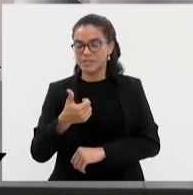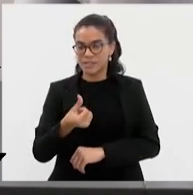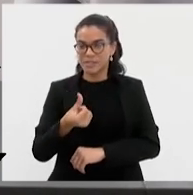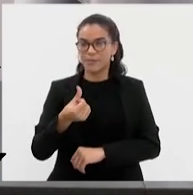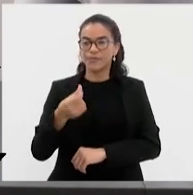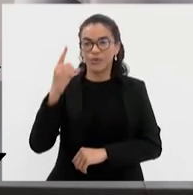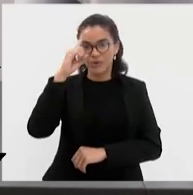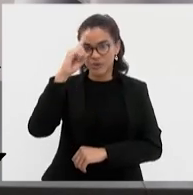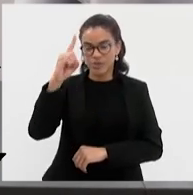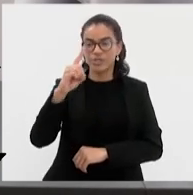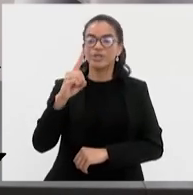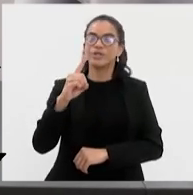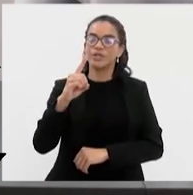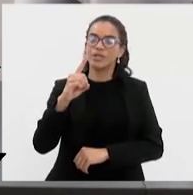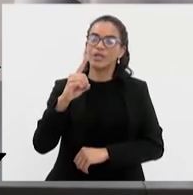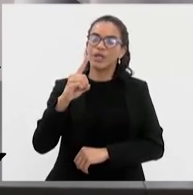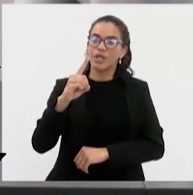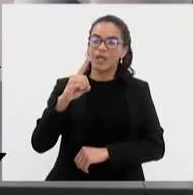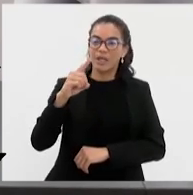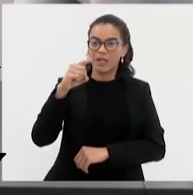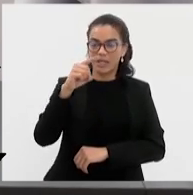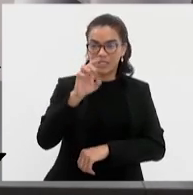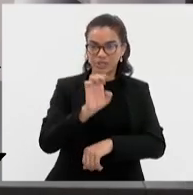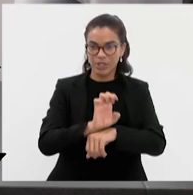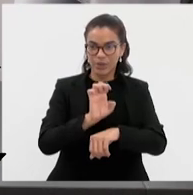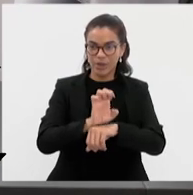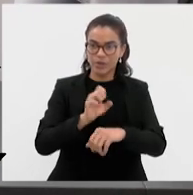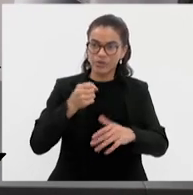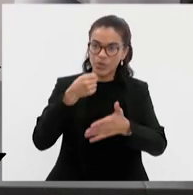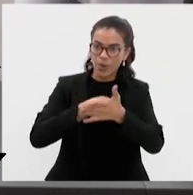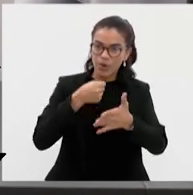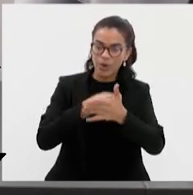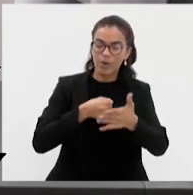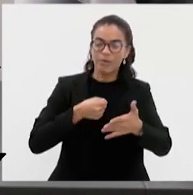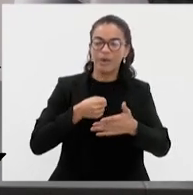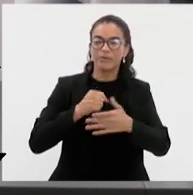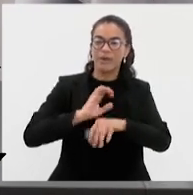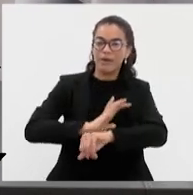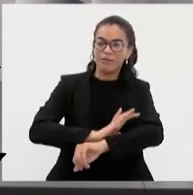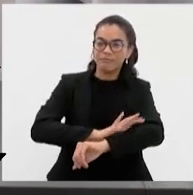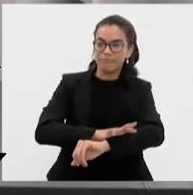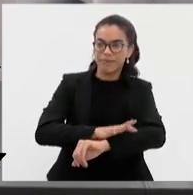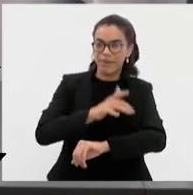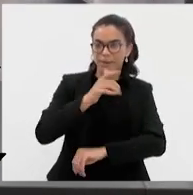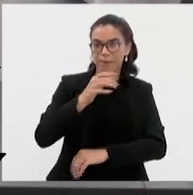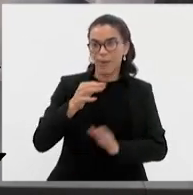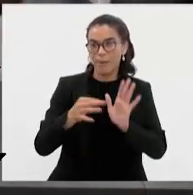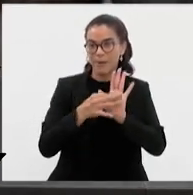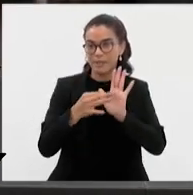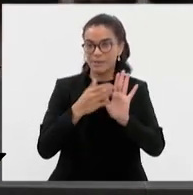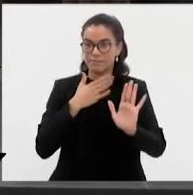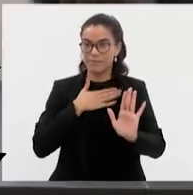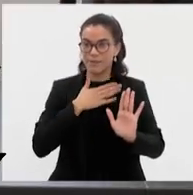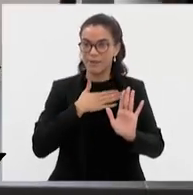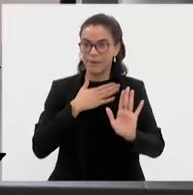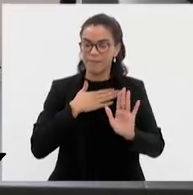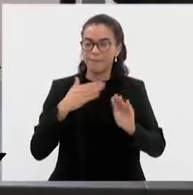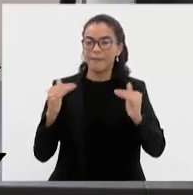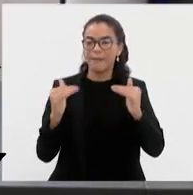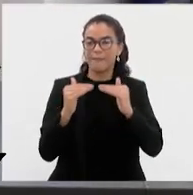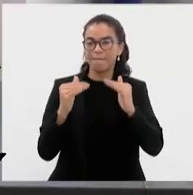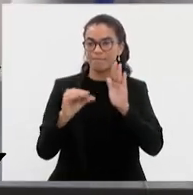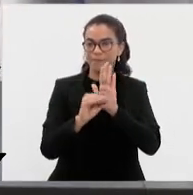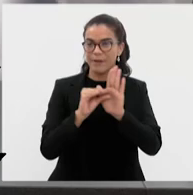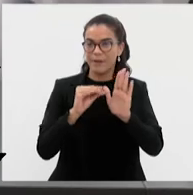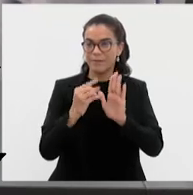instituindo o Dia Estadual de Combate ao Racismo no Esporte. O parecer é de minha autoria e é favorável às